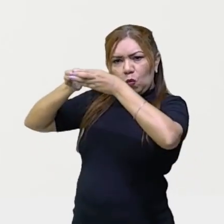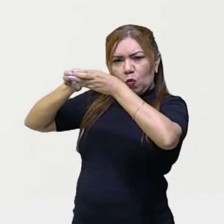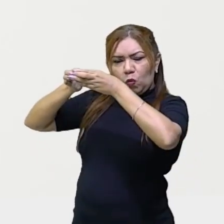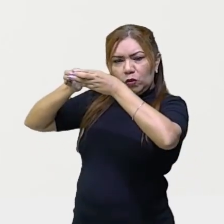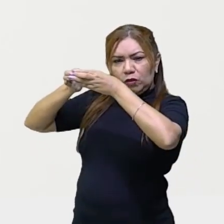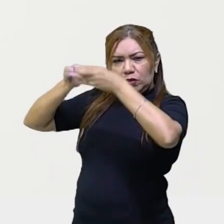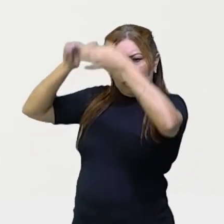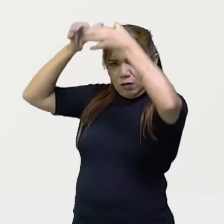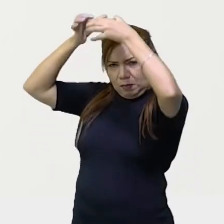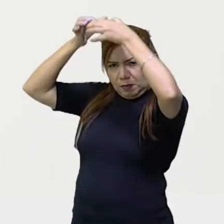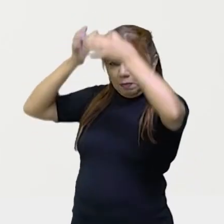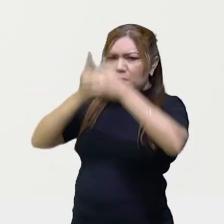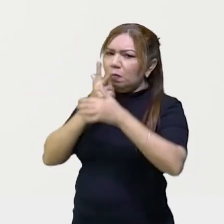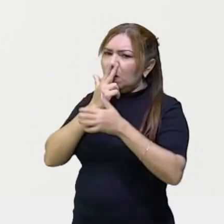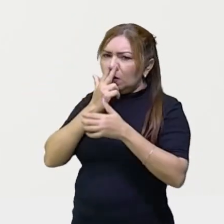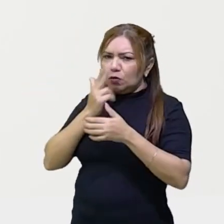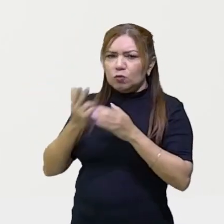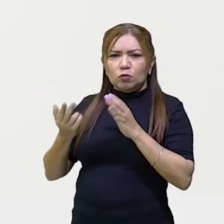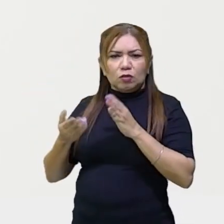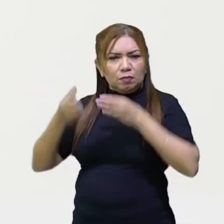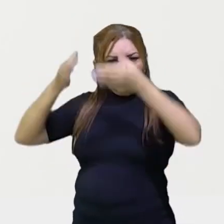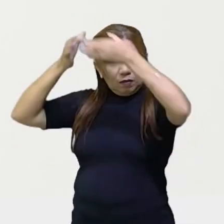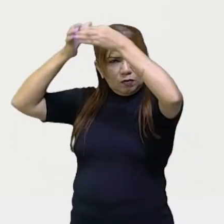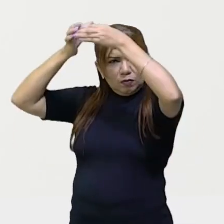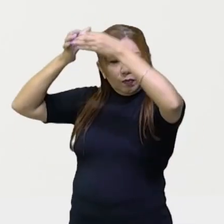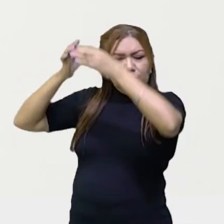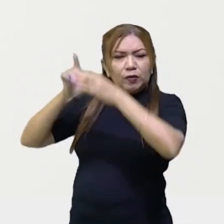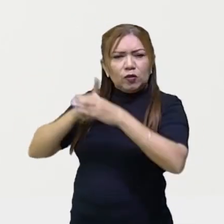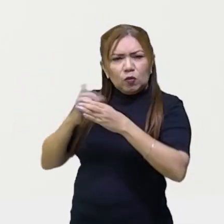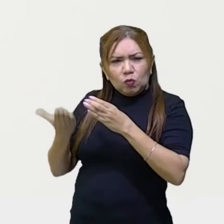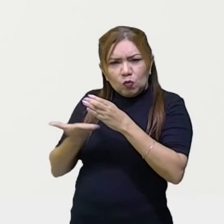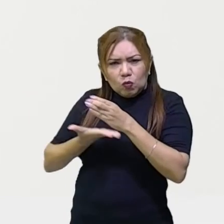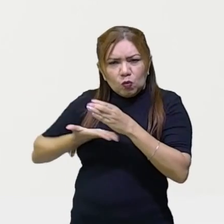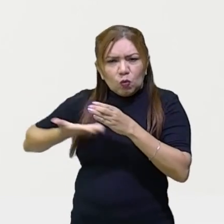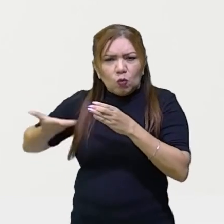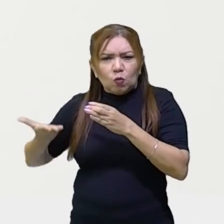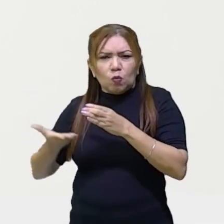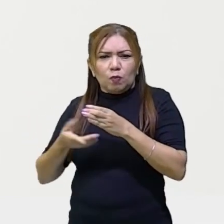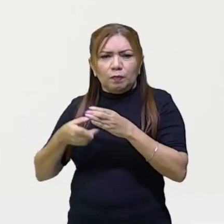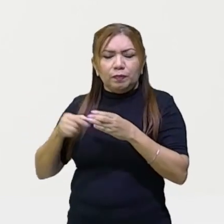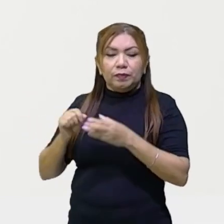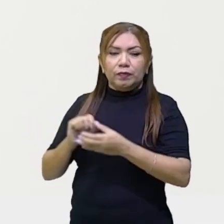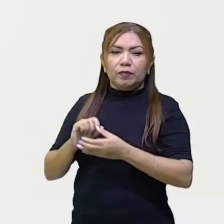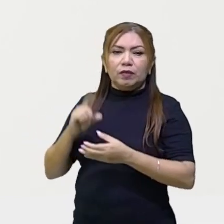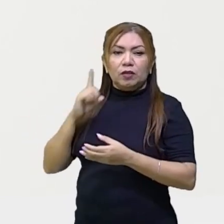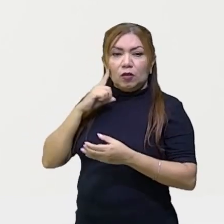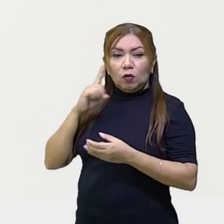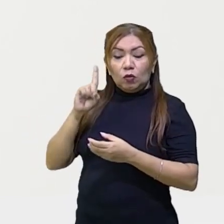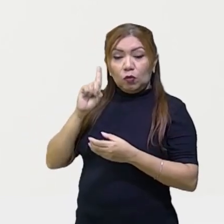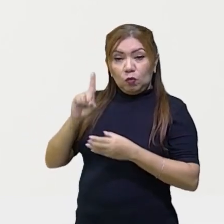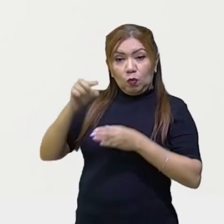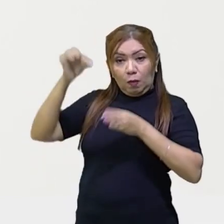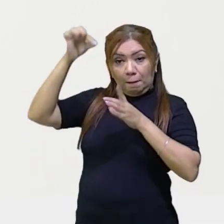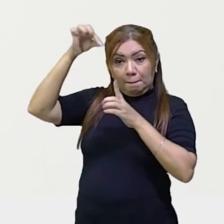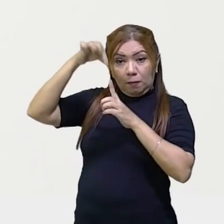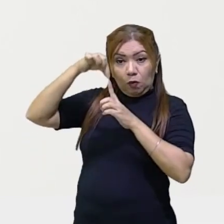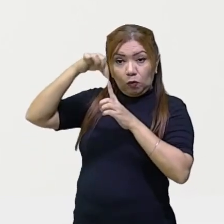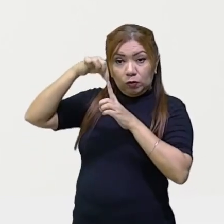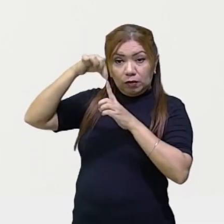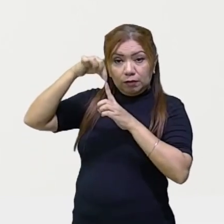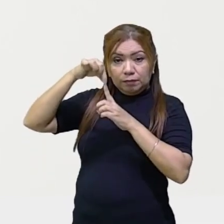cone que ele tem uma base né que é uma superfície curva só possui um vértice